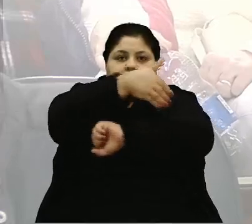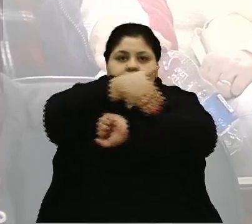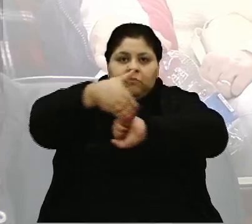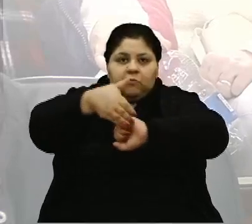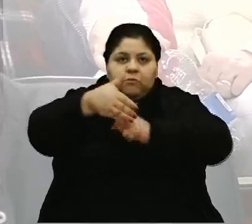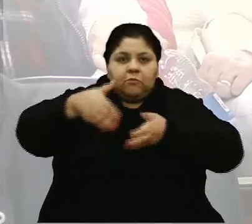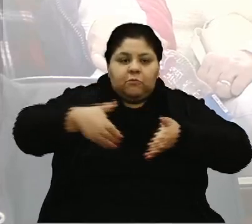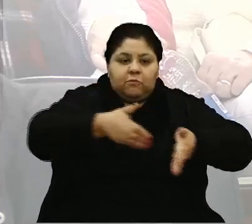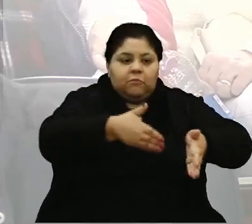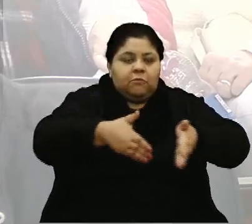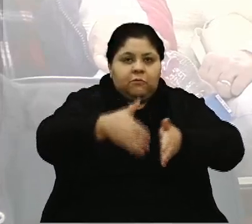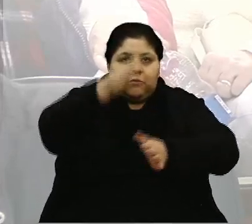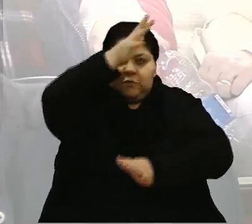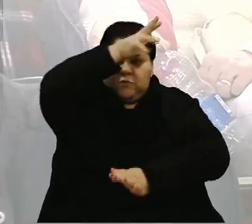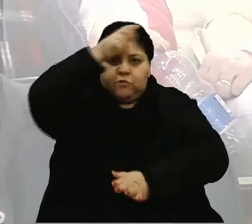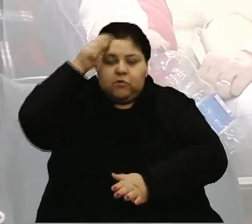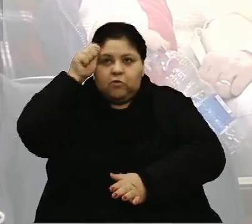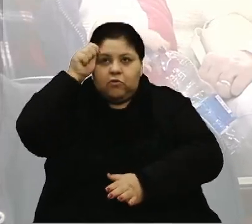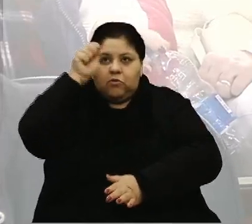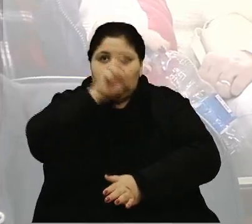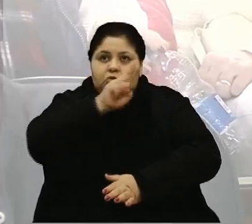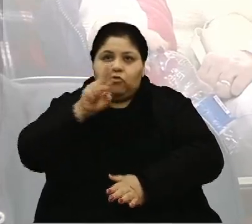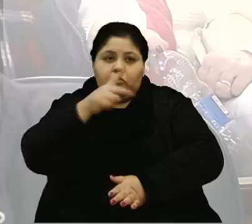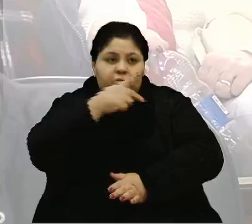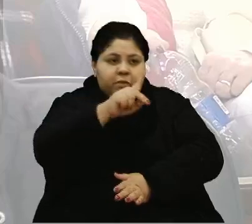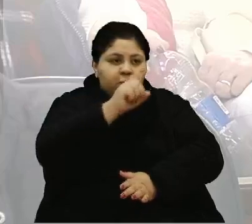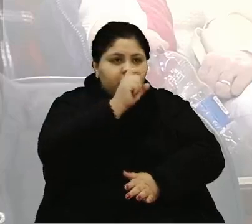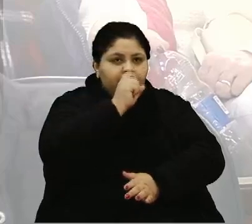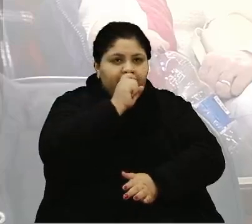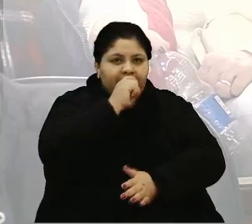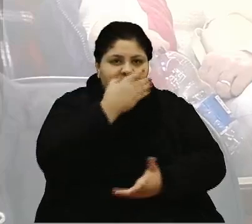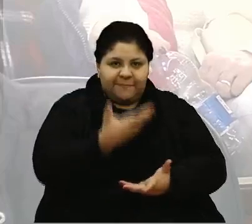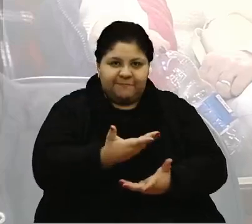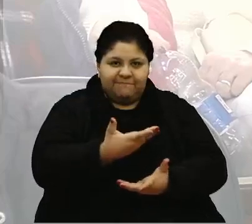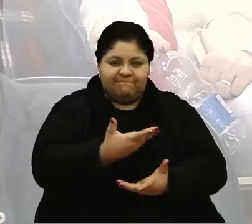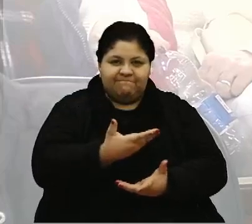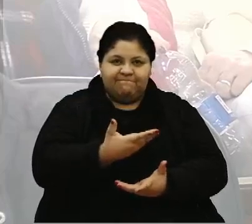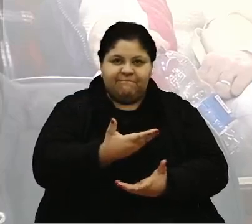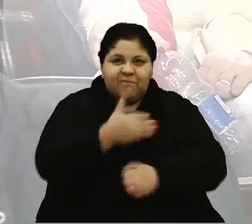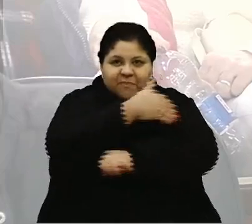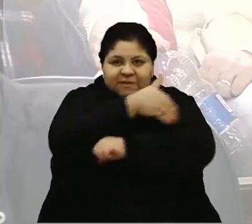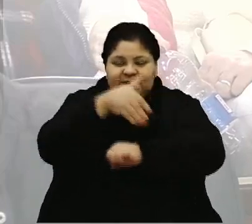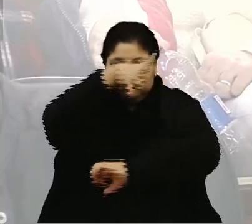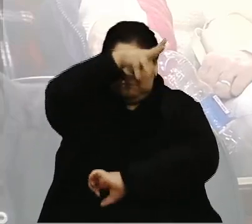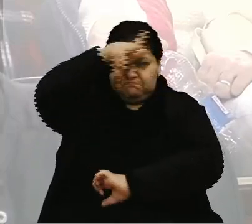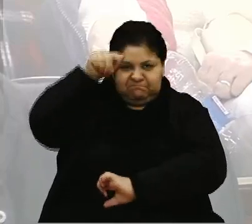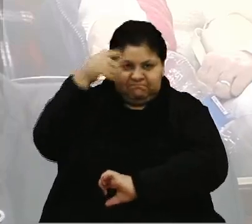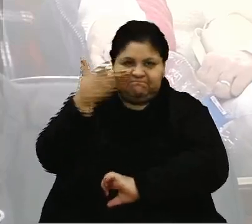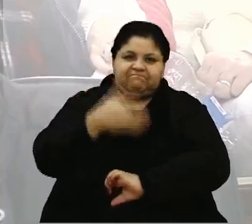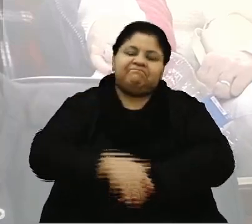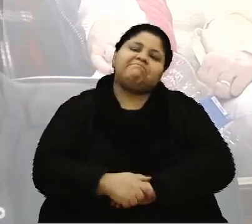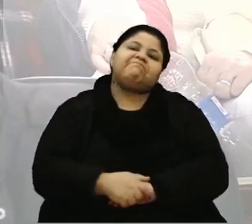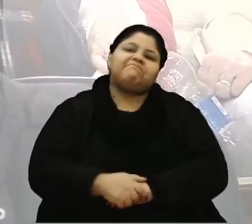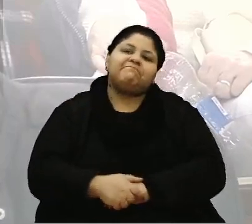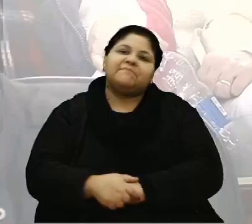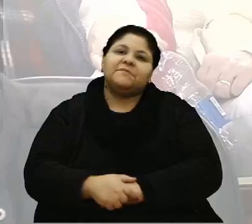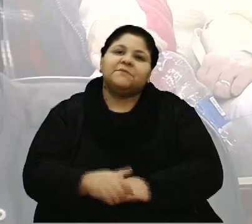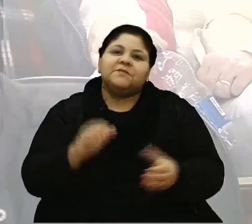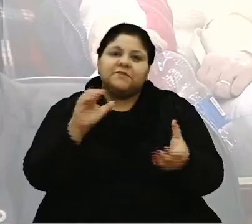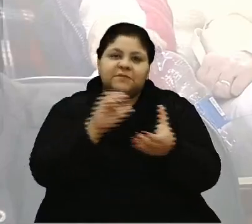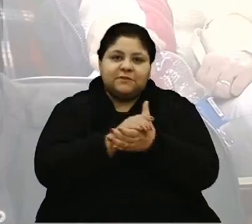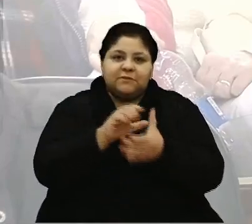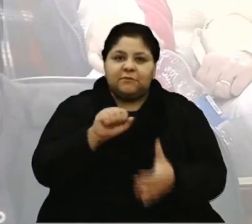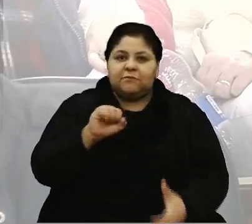estrada municipal com o nome do teu pai. Teu pai vai emprestar o nome dele para uma estrada municipal, né? E através da tua esposa,